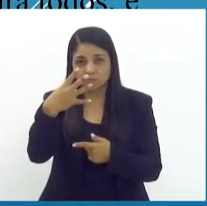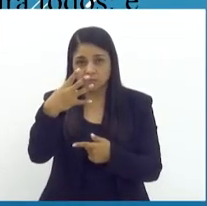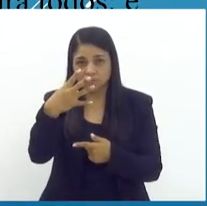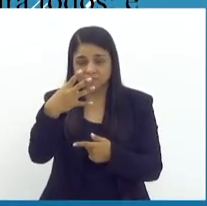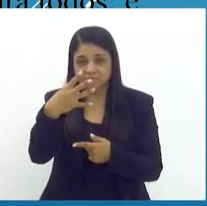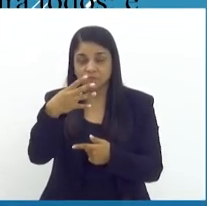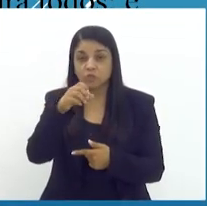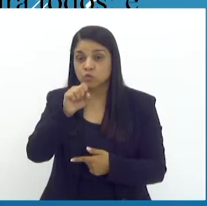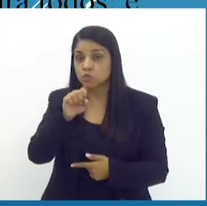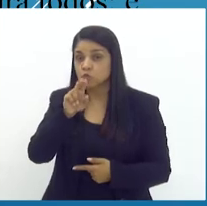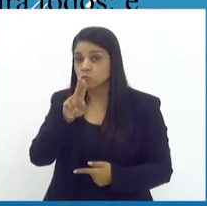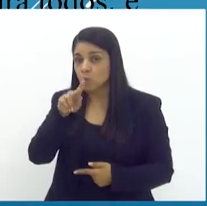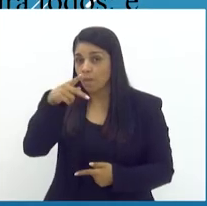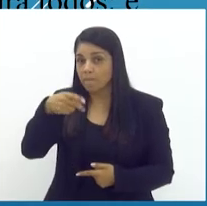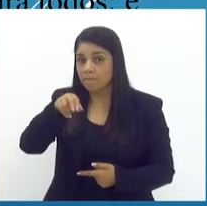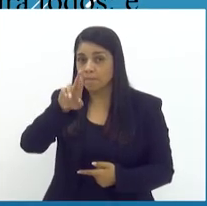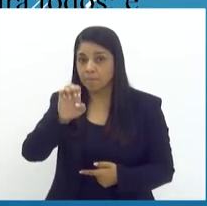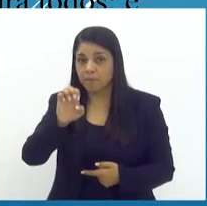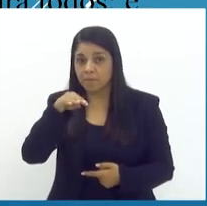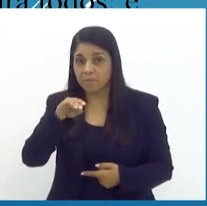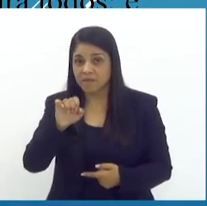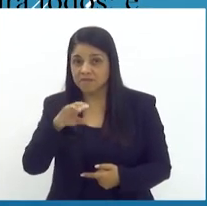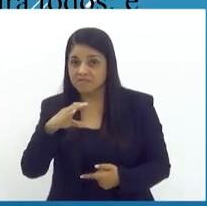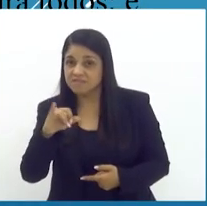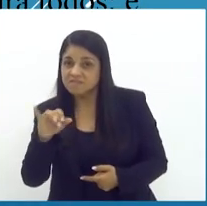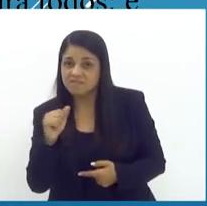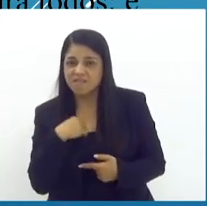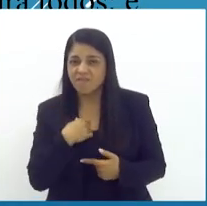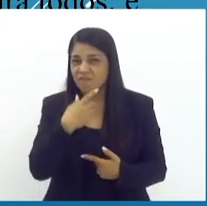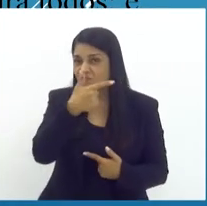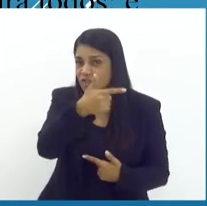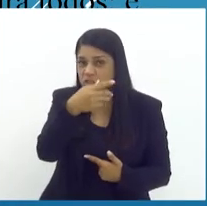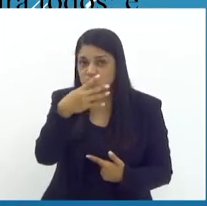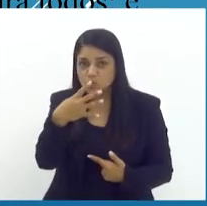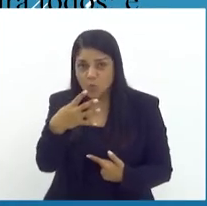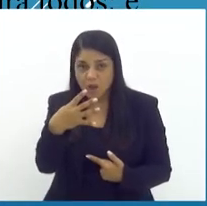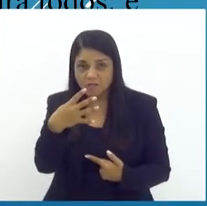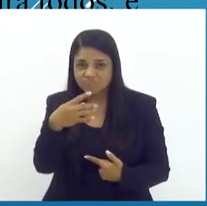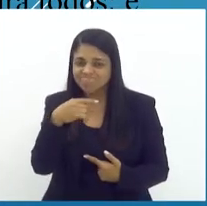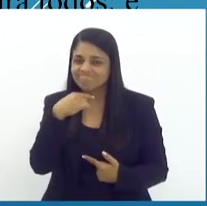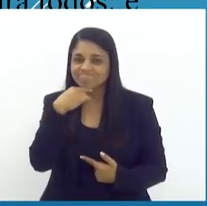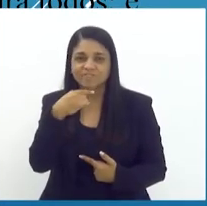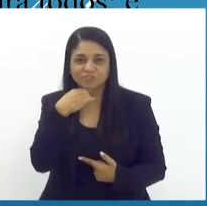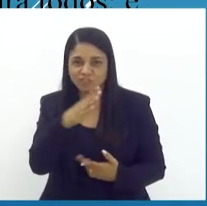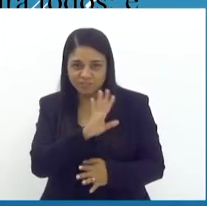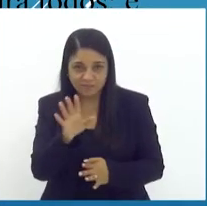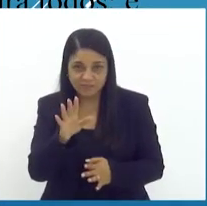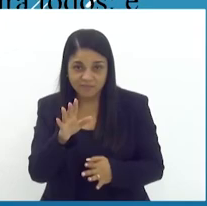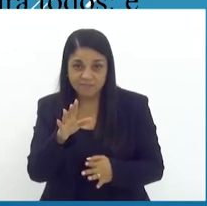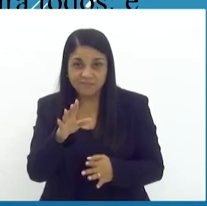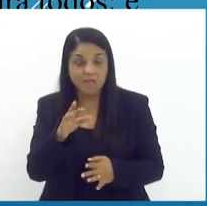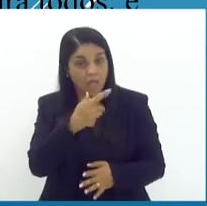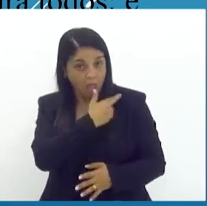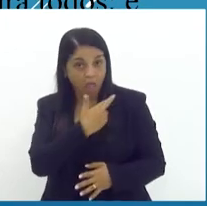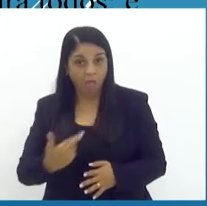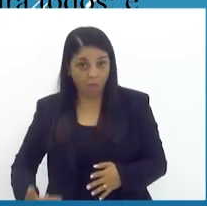sobre 24 isso não parece razoável isso não é República Federativa